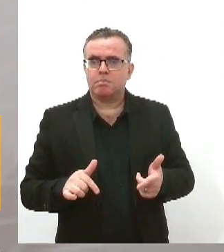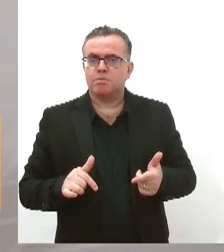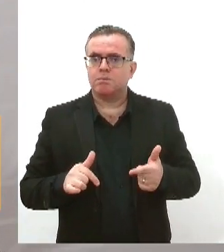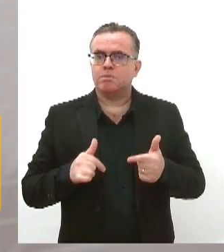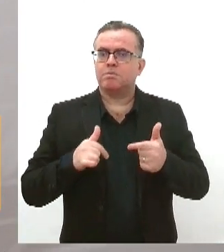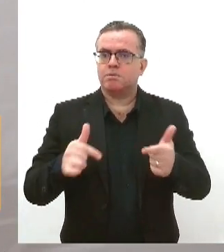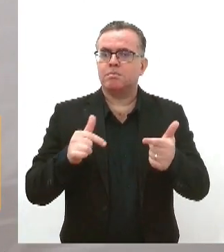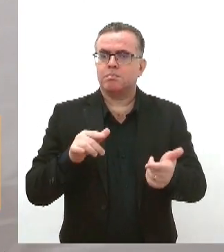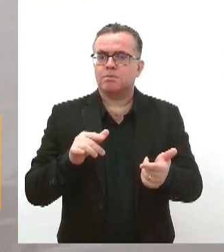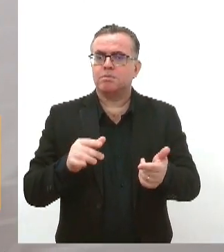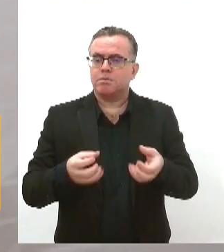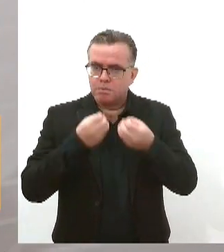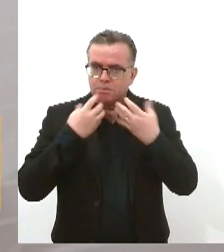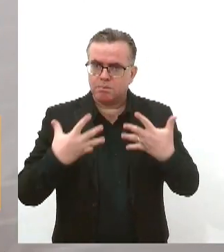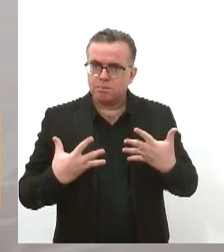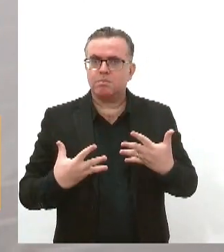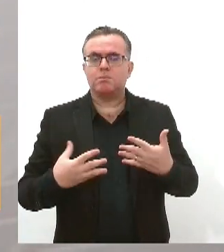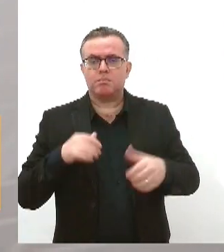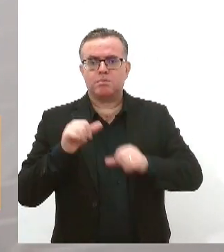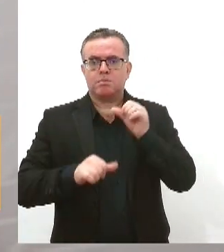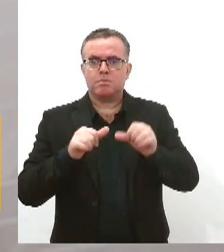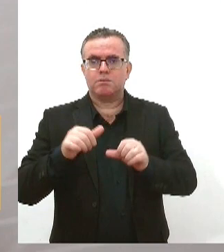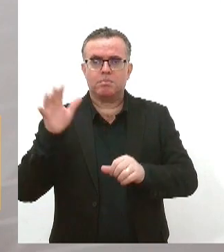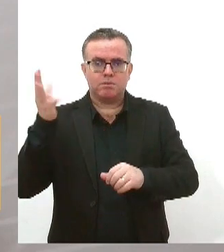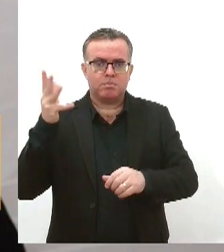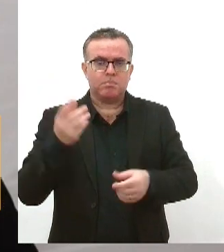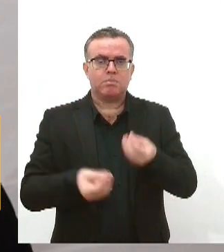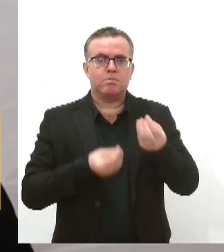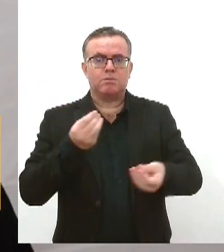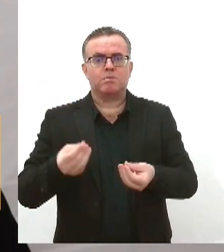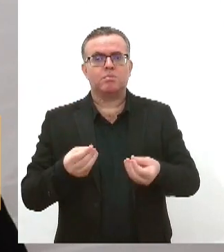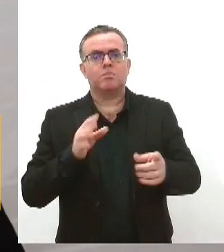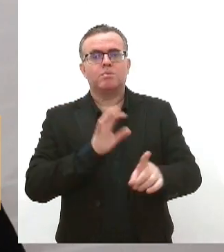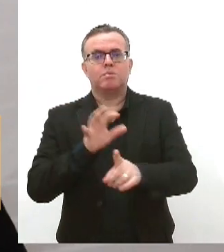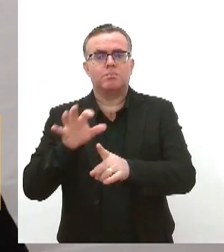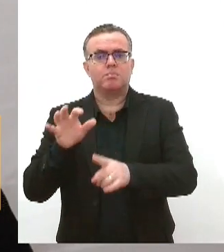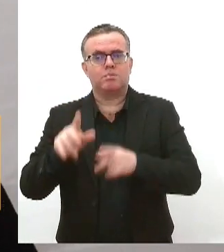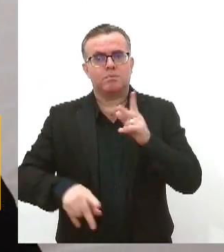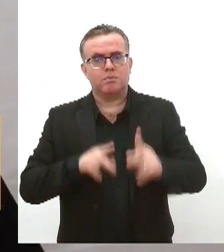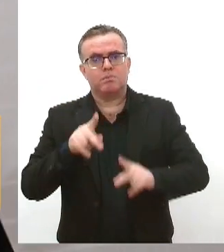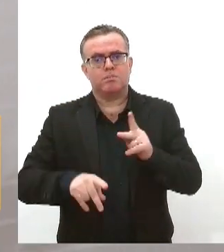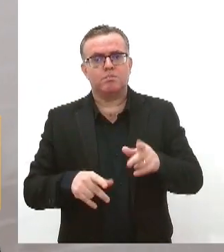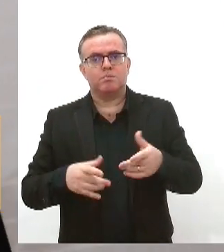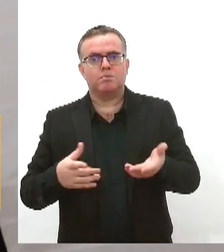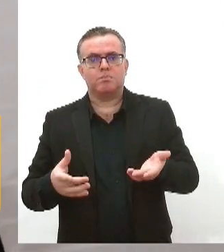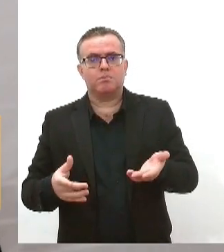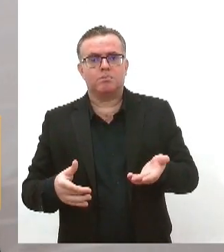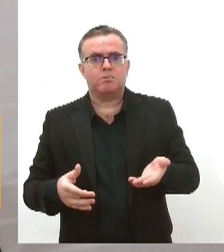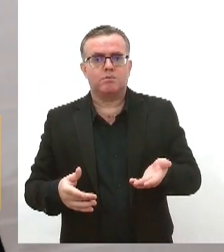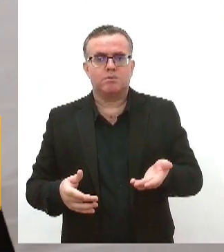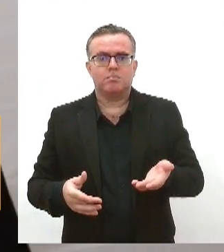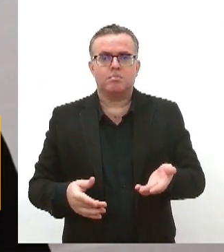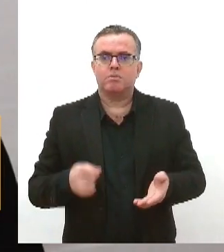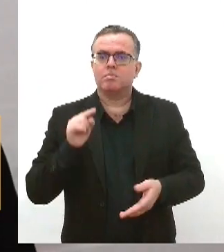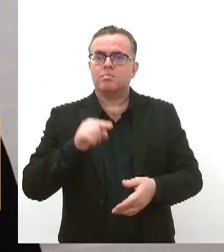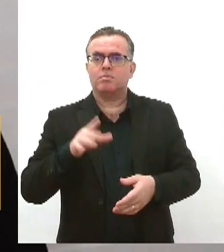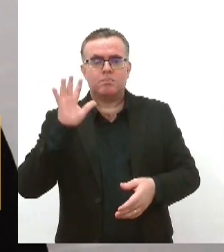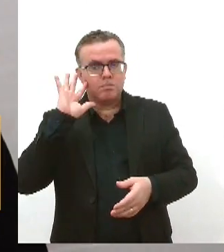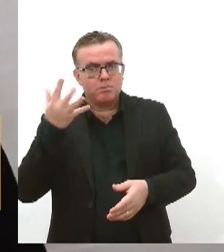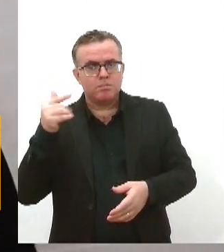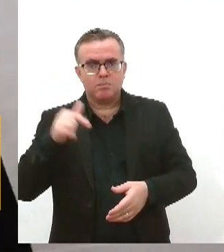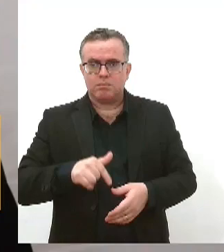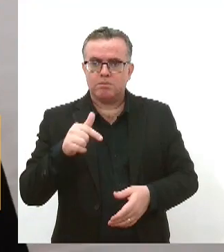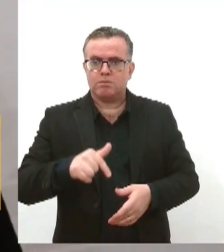assertivas em relação às mudanças climáticas e como isso afeta a população. Porque essas decisões tomadas aqui